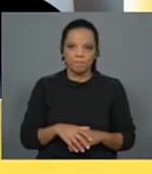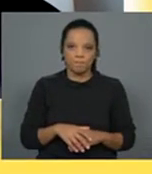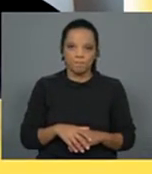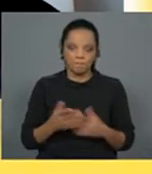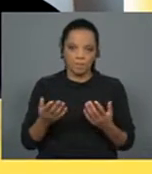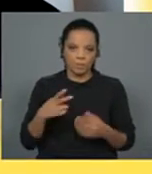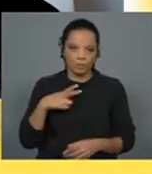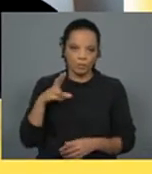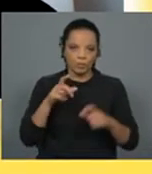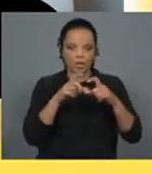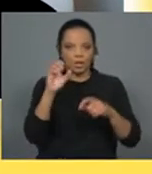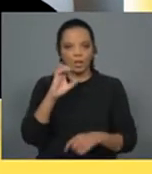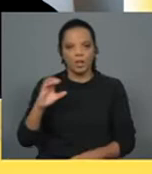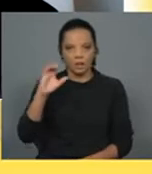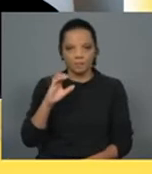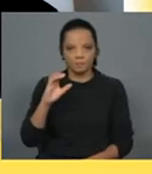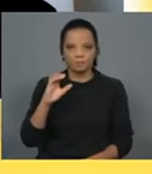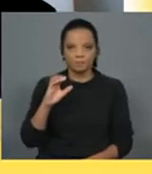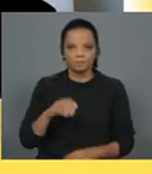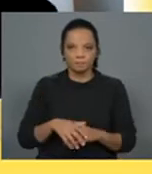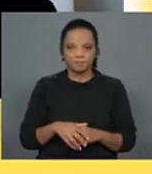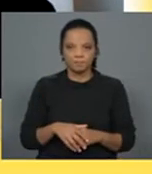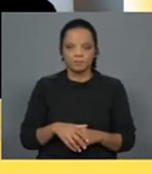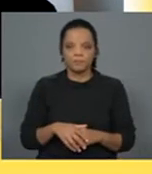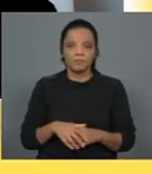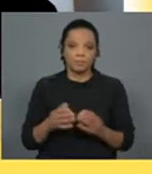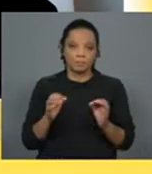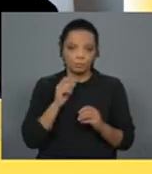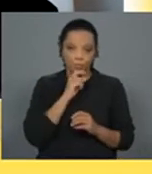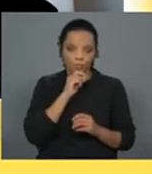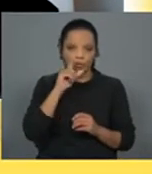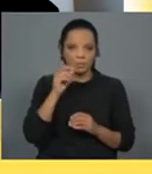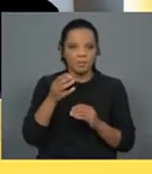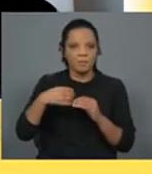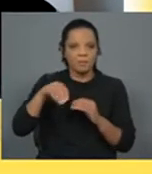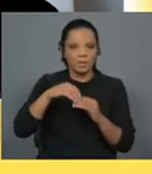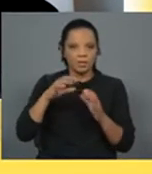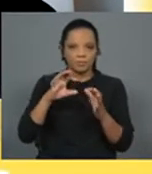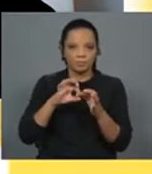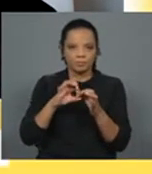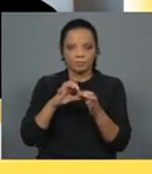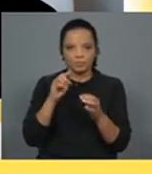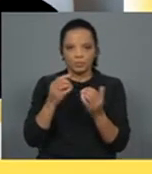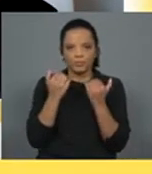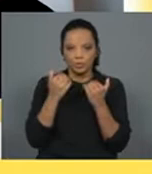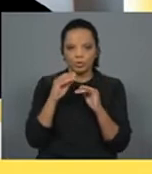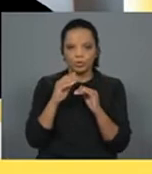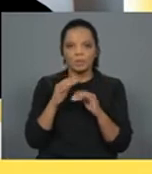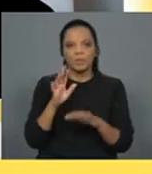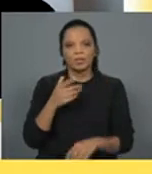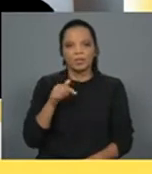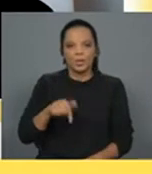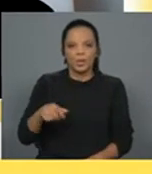de Portugal continental. Portanto, o estudo está aqui feito para Portugal continental. E podemos tirar mais informações sobre esse mapa, só que agora não é